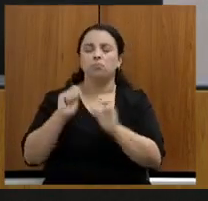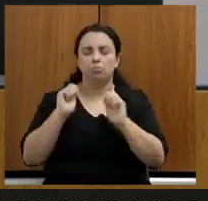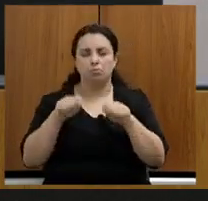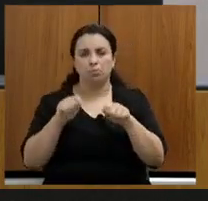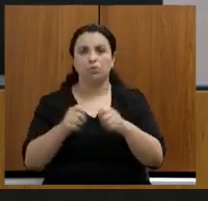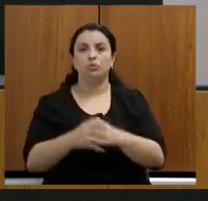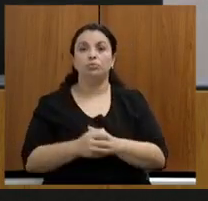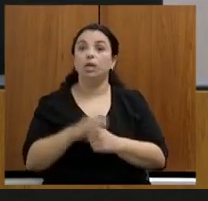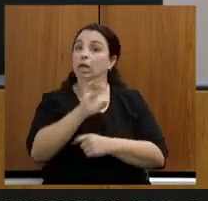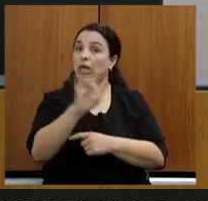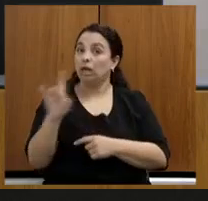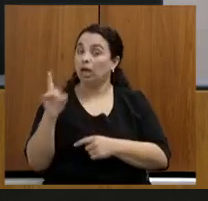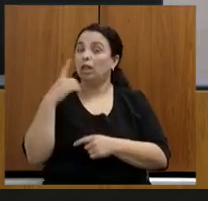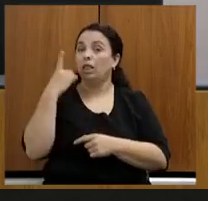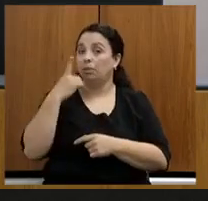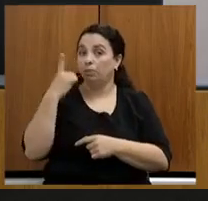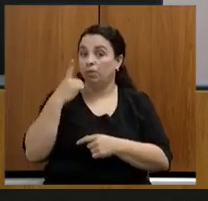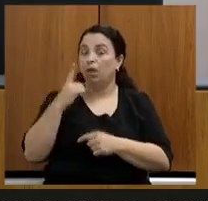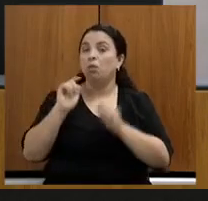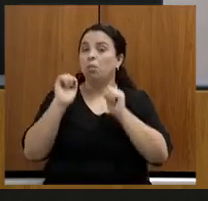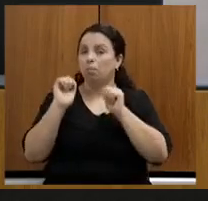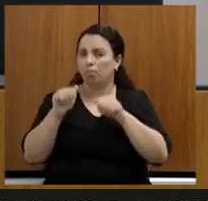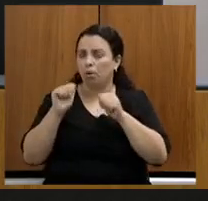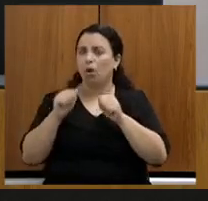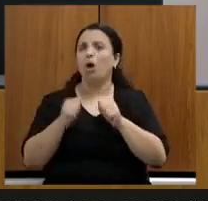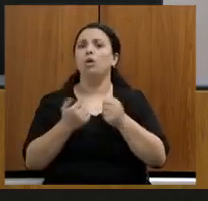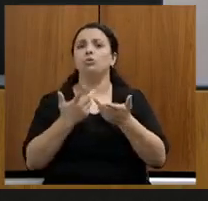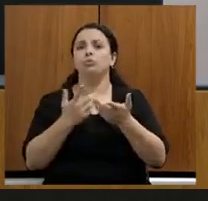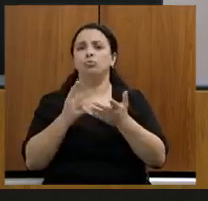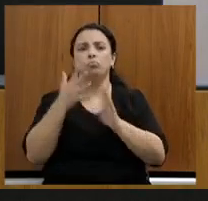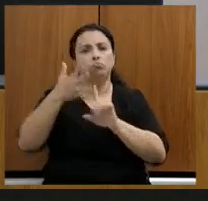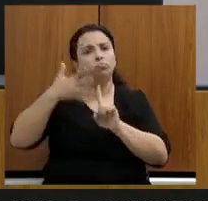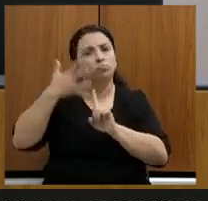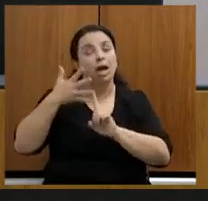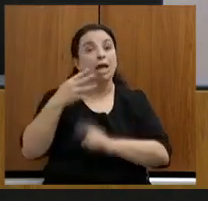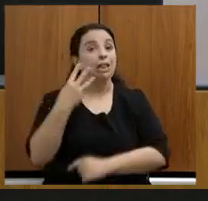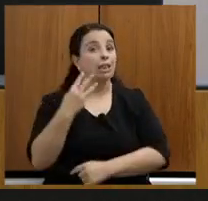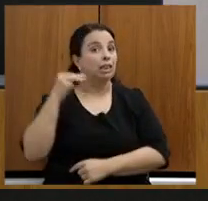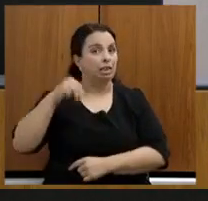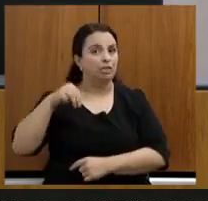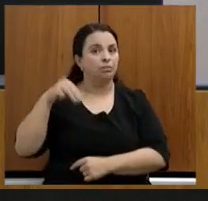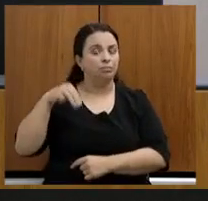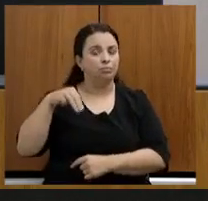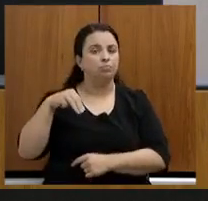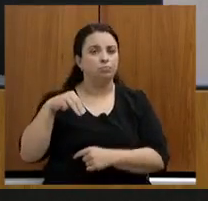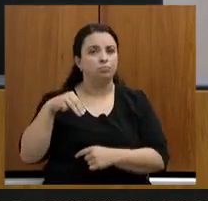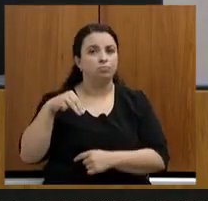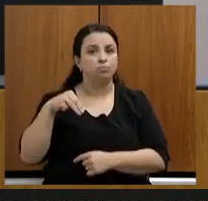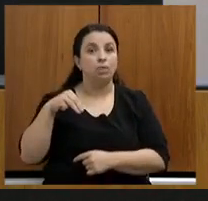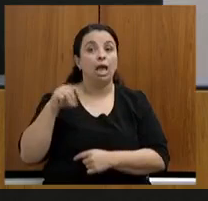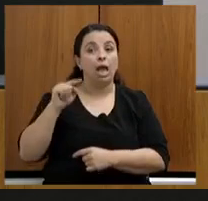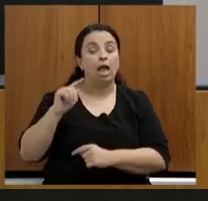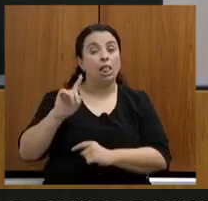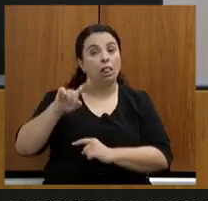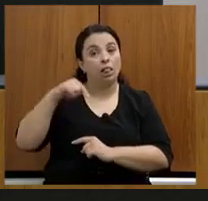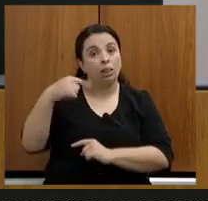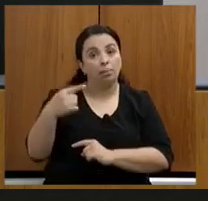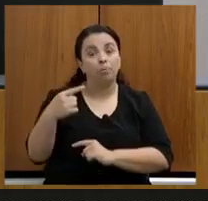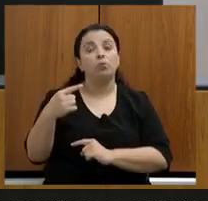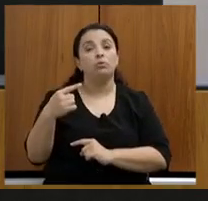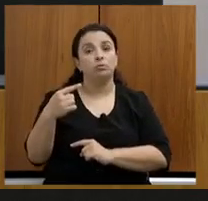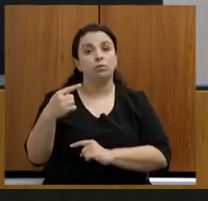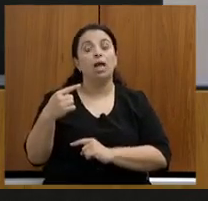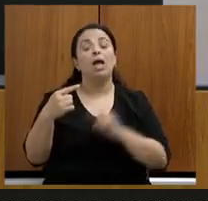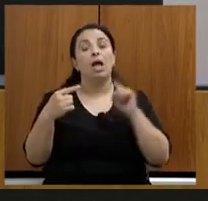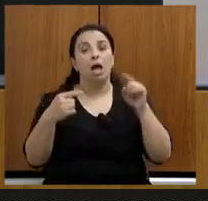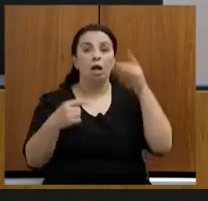Cada deputado poderá fazer uma interpelação pelo prazo de três minutos. Após cada interpelação, a